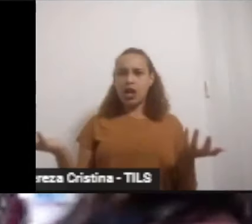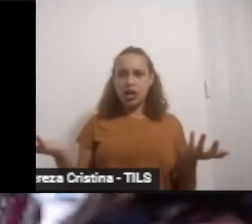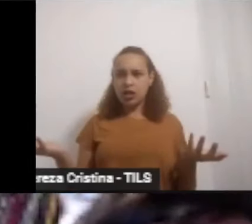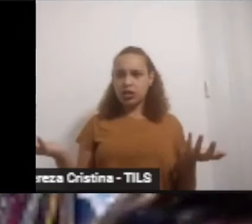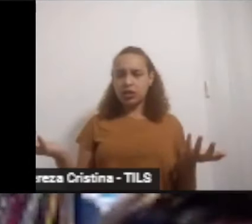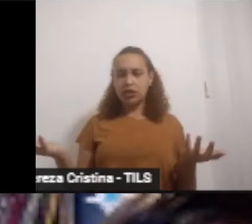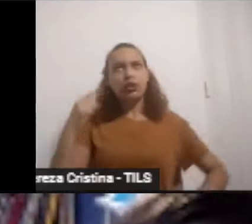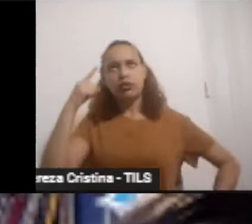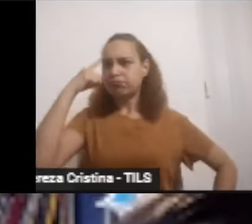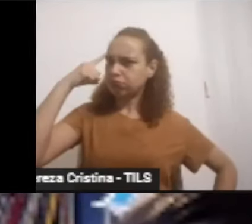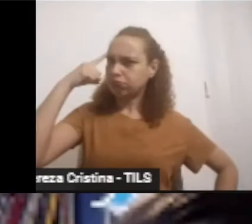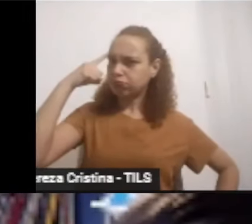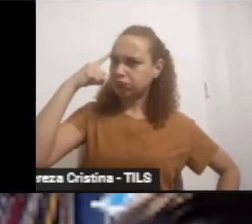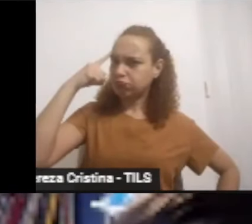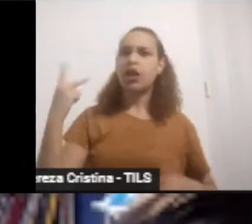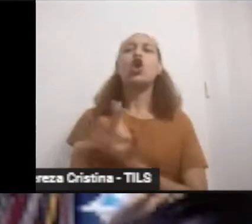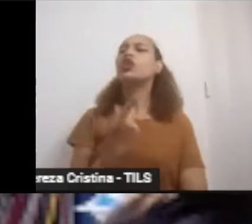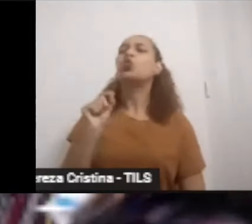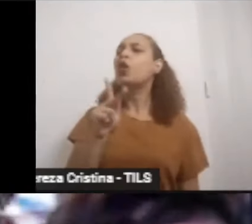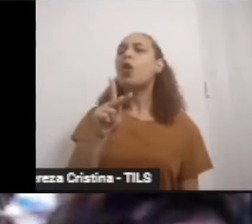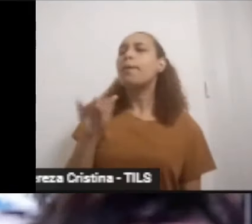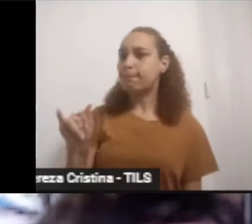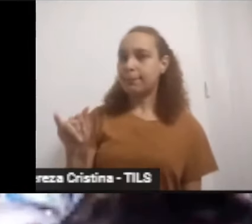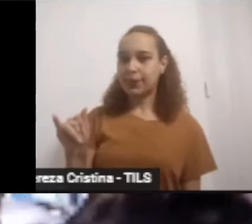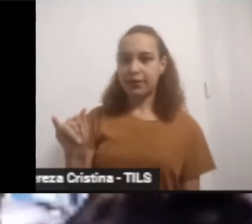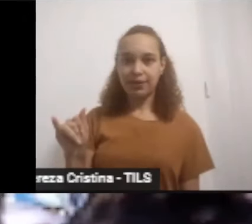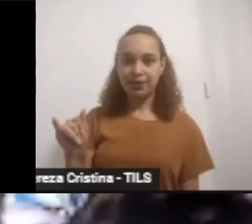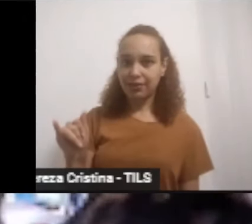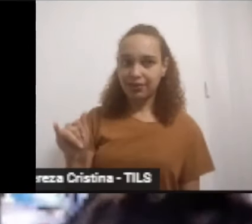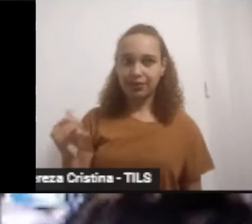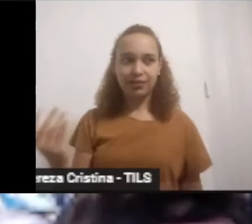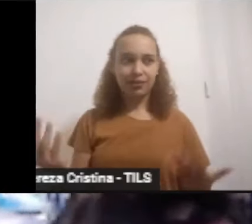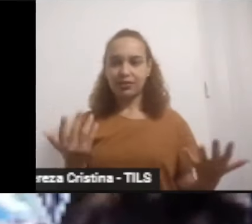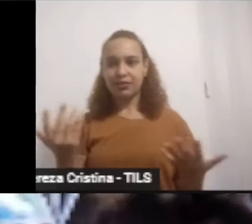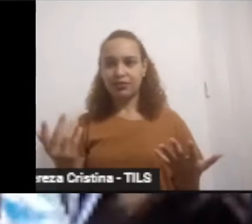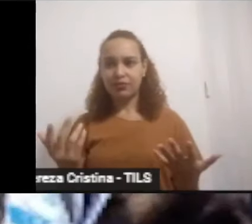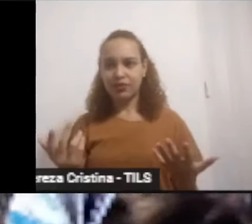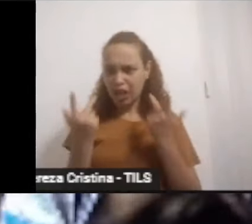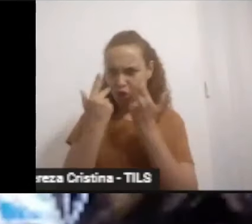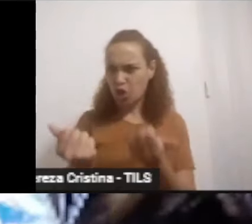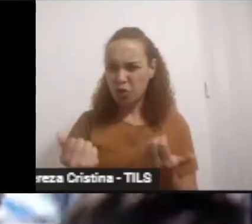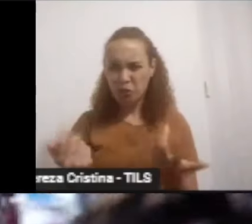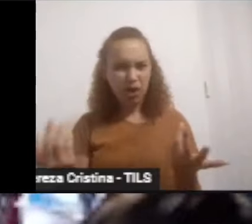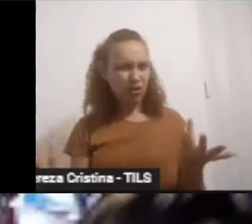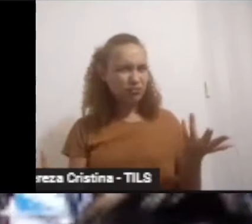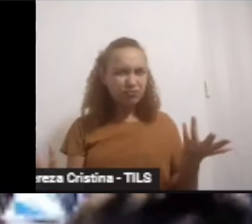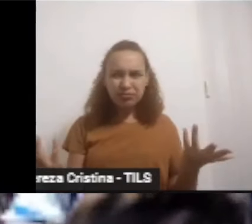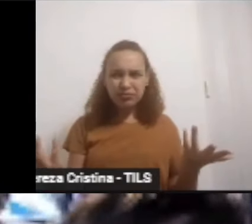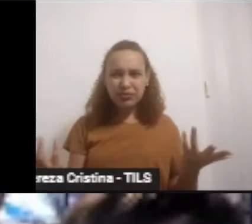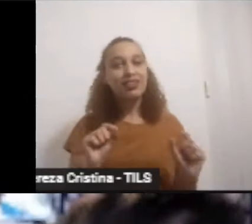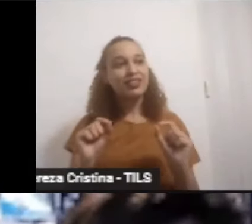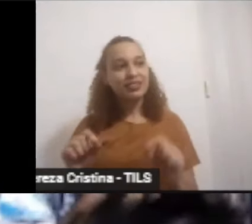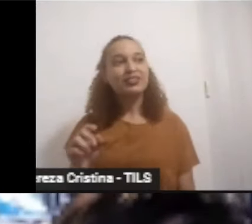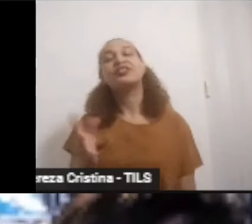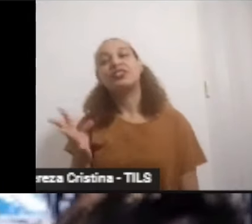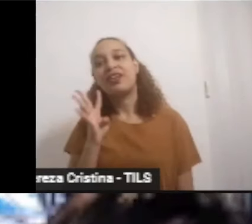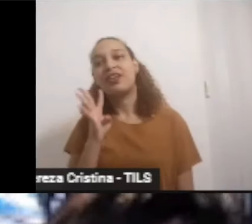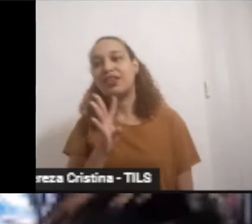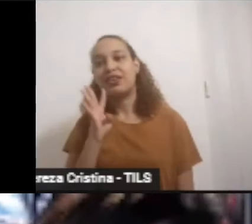que aconteceu alguma coisa com o pai? Como é que tudo voltou ao normal? E eu acho isso muito legal, porque realmente nem tudo precisa